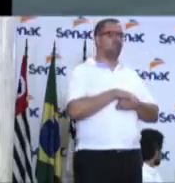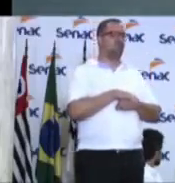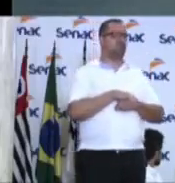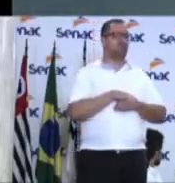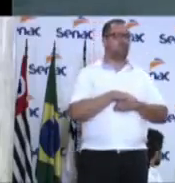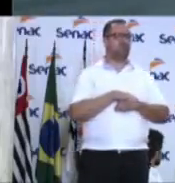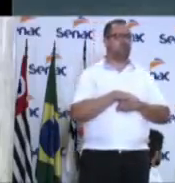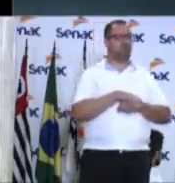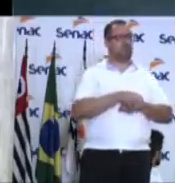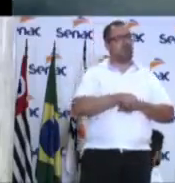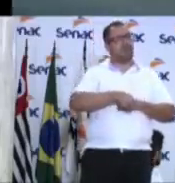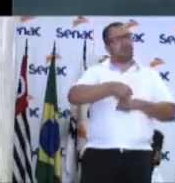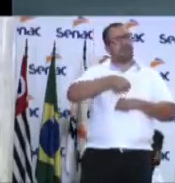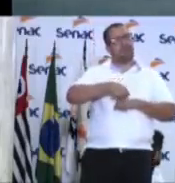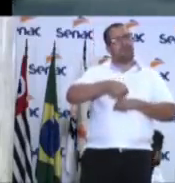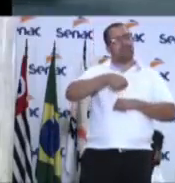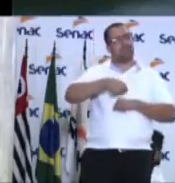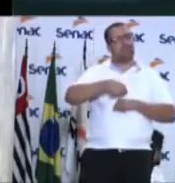Pesado!